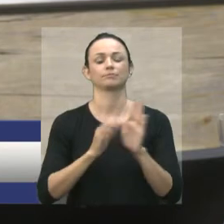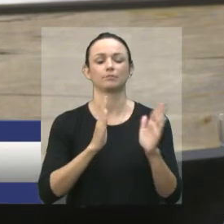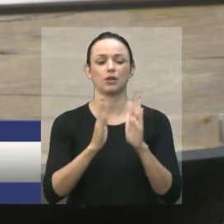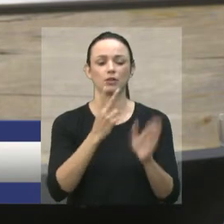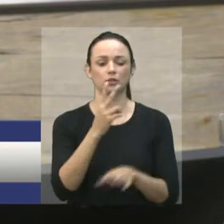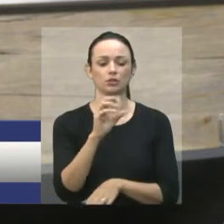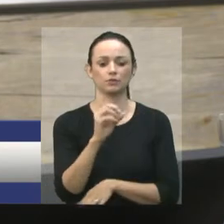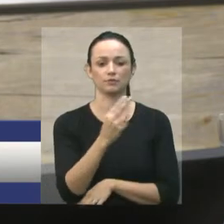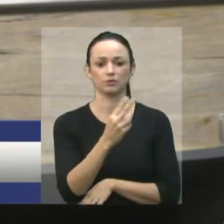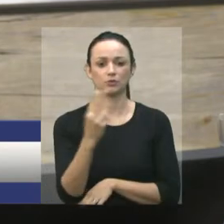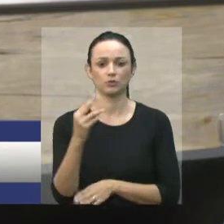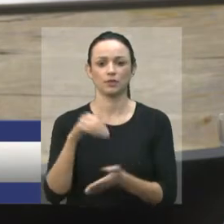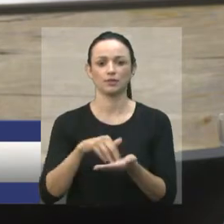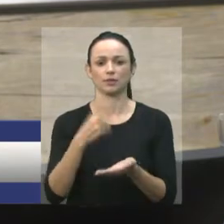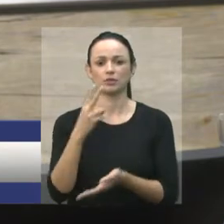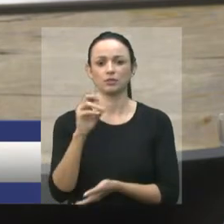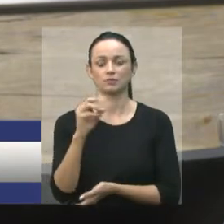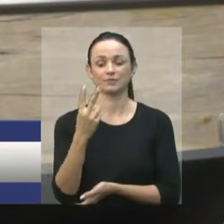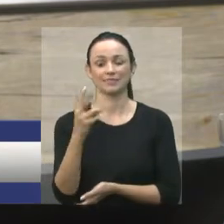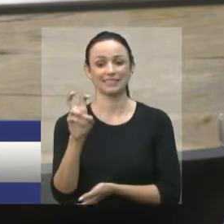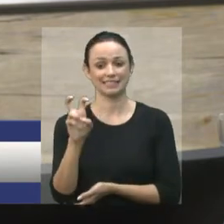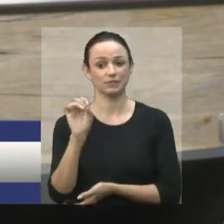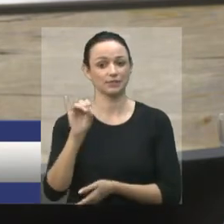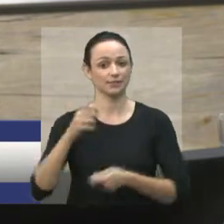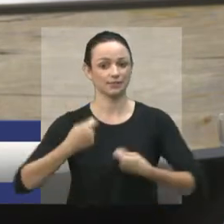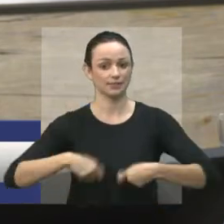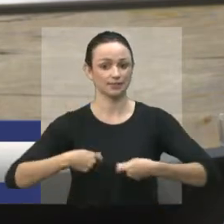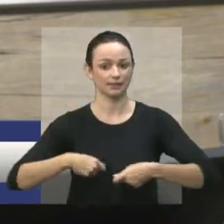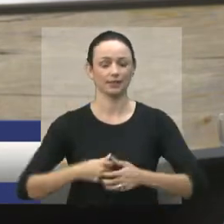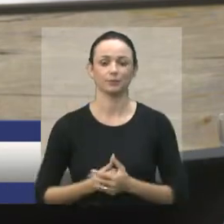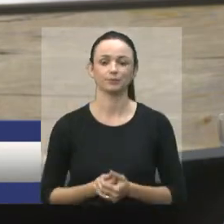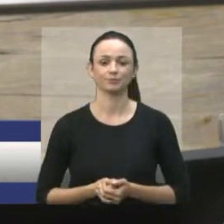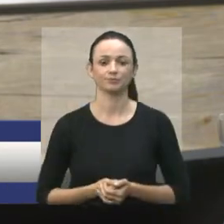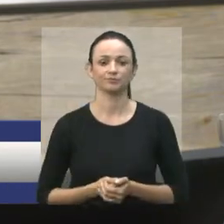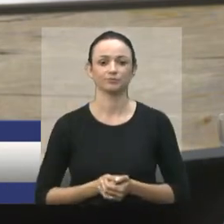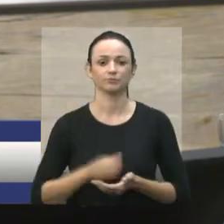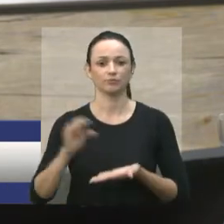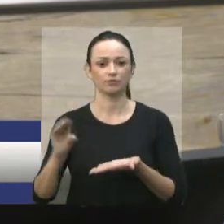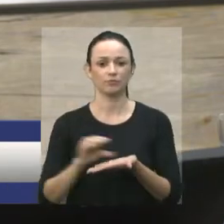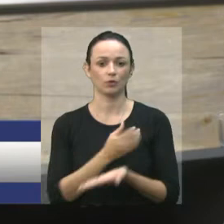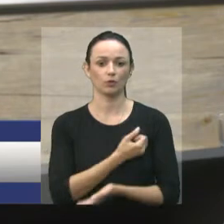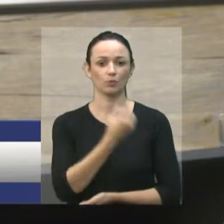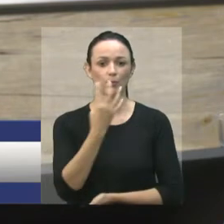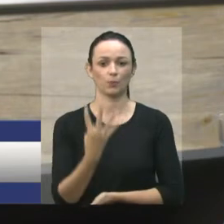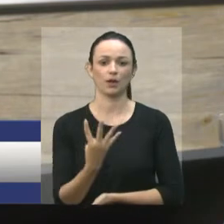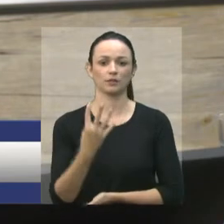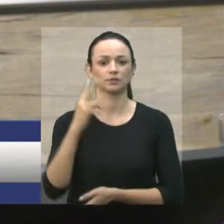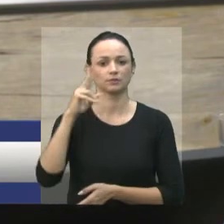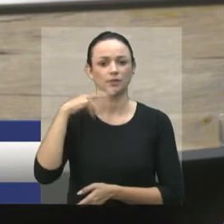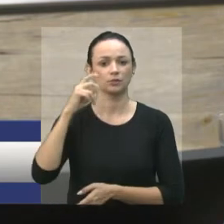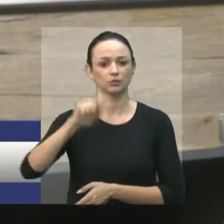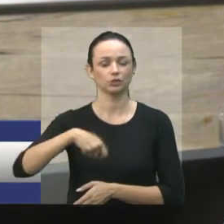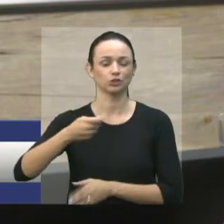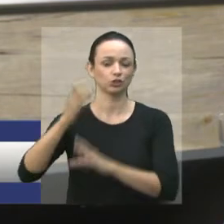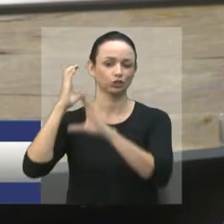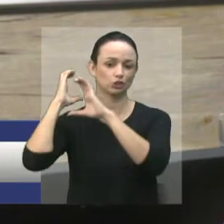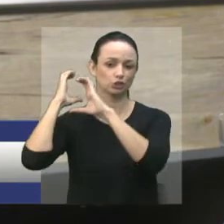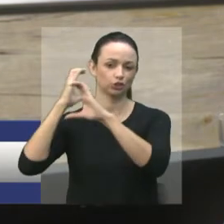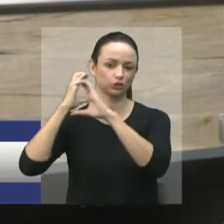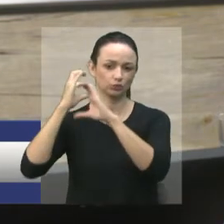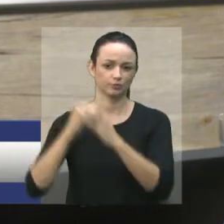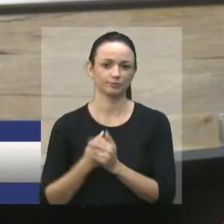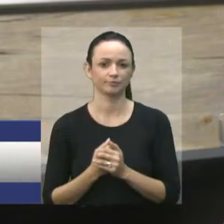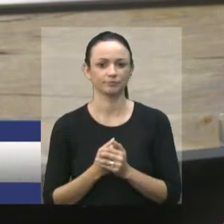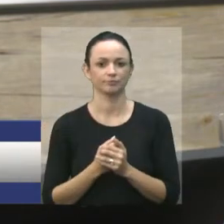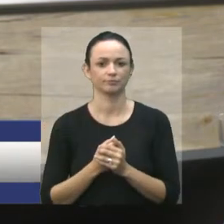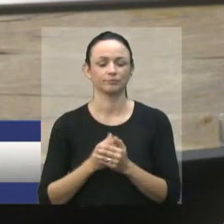a 2025, se necessárias. Emenda número 4, vereador Tito Coloneto.